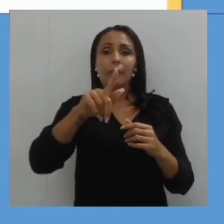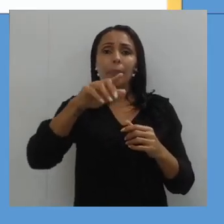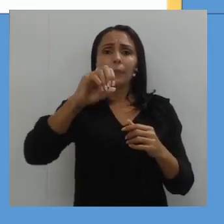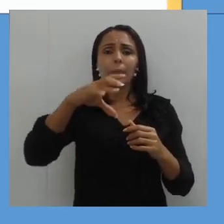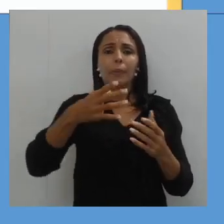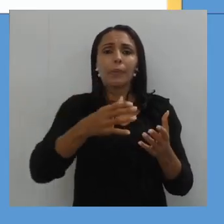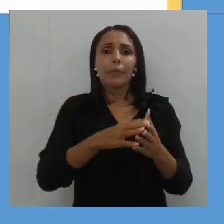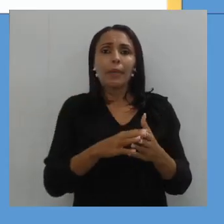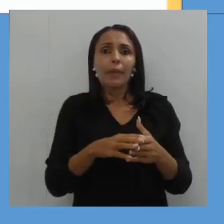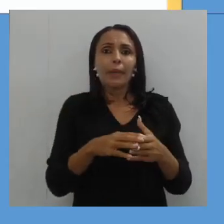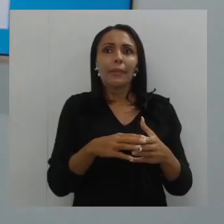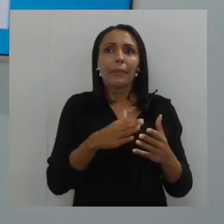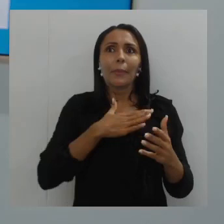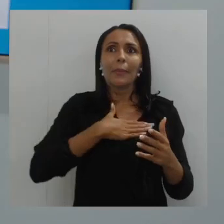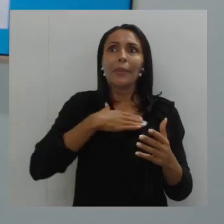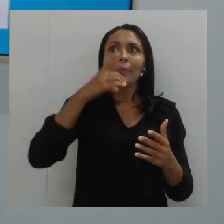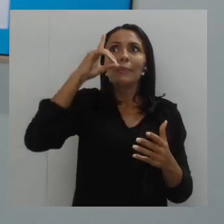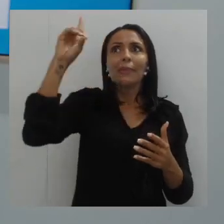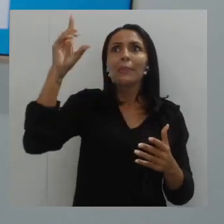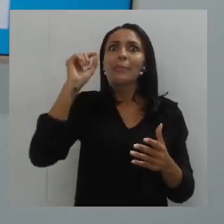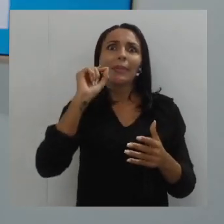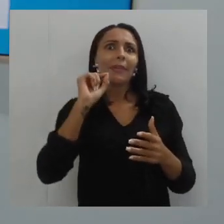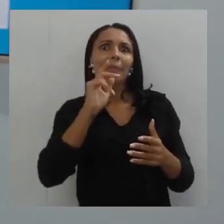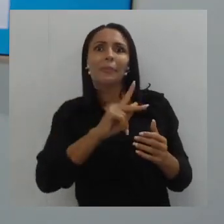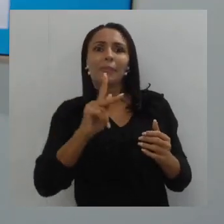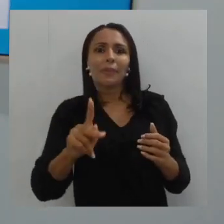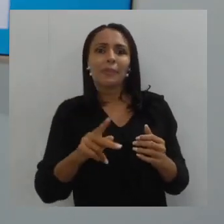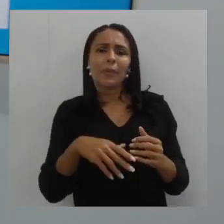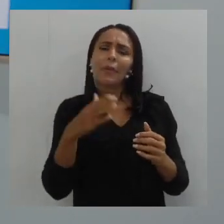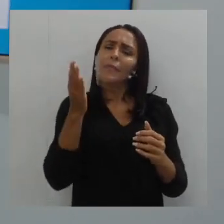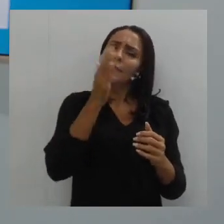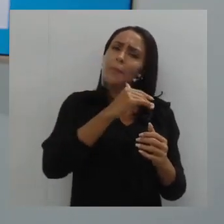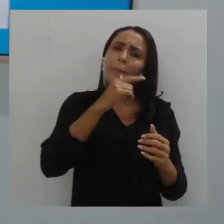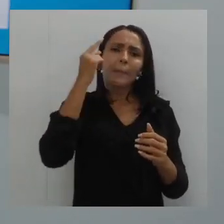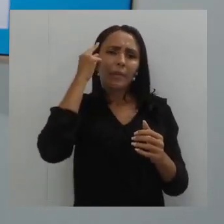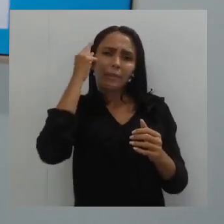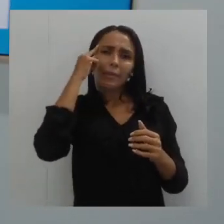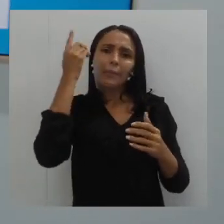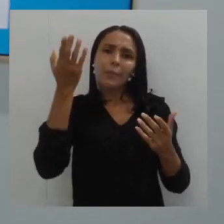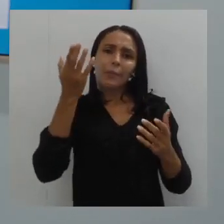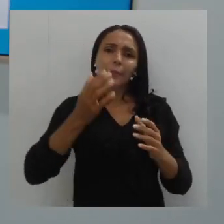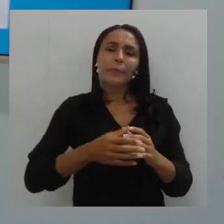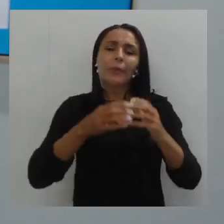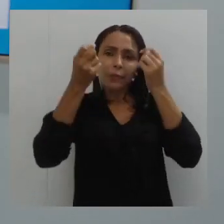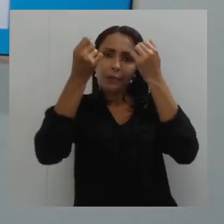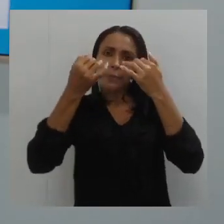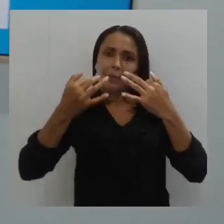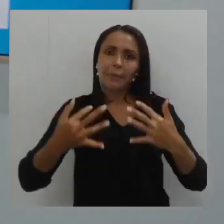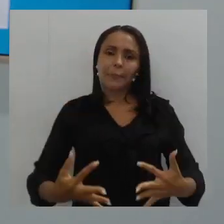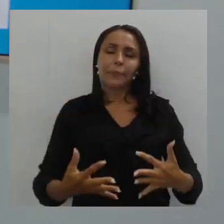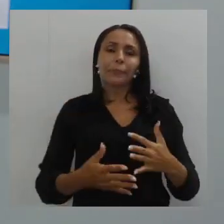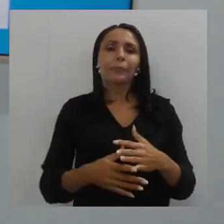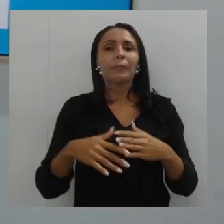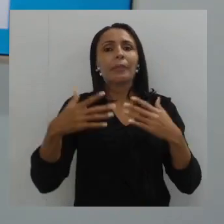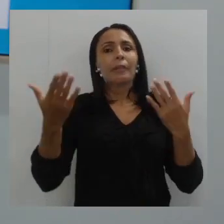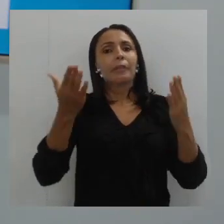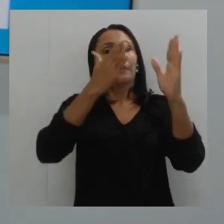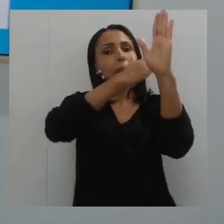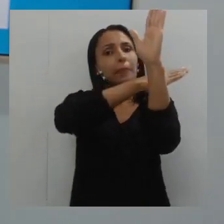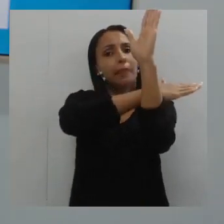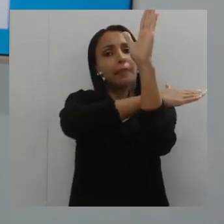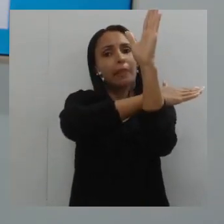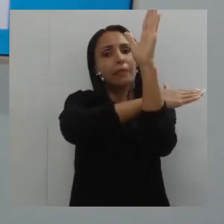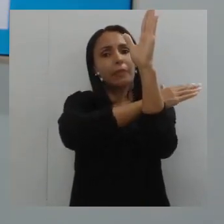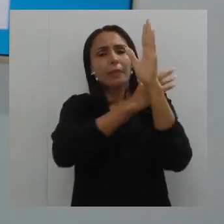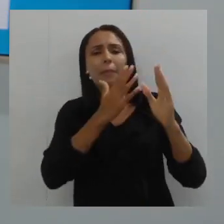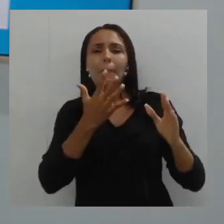diz, meu Deus do céu, professor, o que é isso? Olha, vamos pensar um pouco sobre isso. Vamos explicar. Olha, o plano cartesiano, ele é